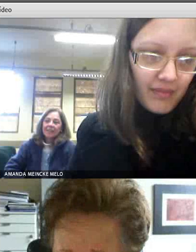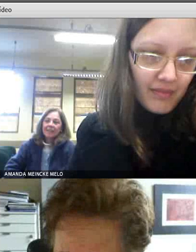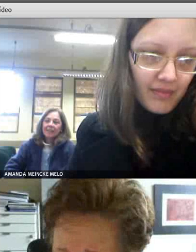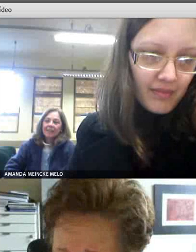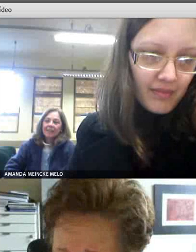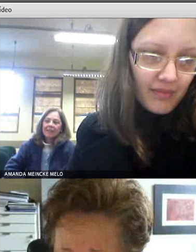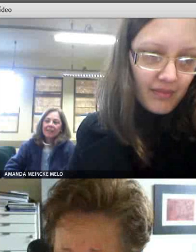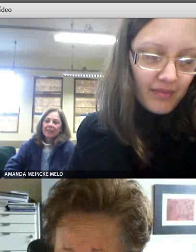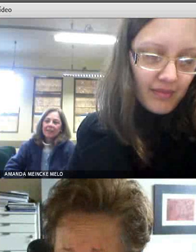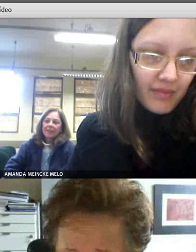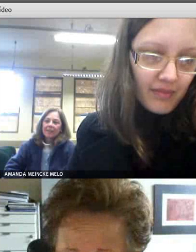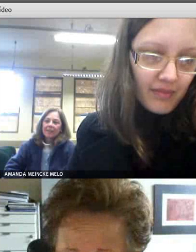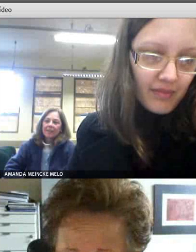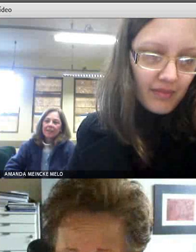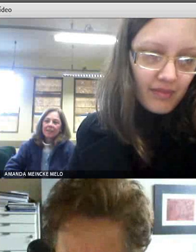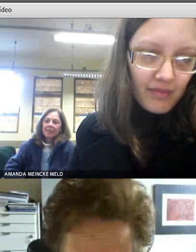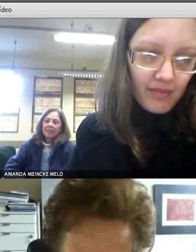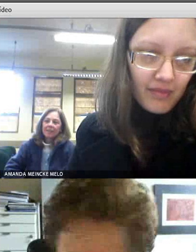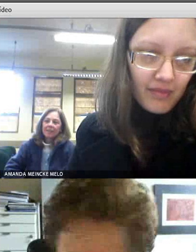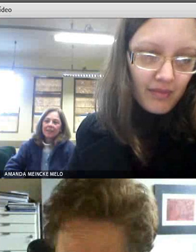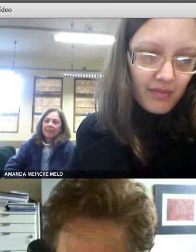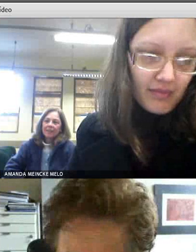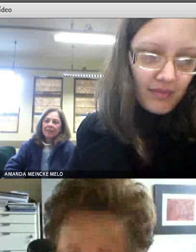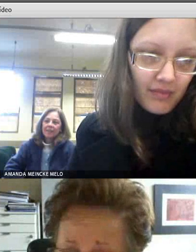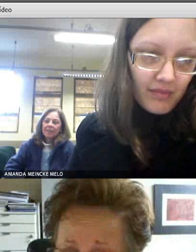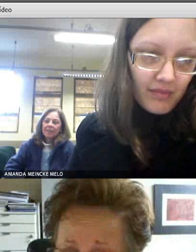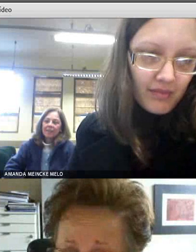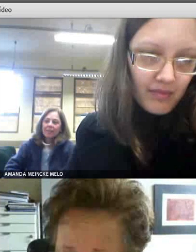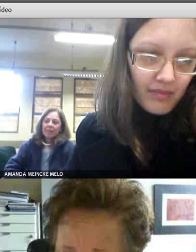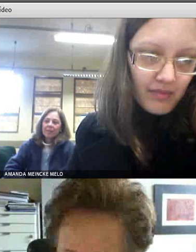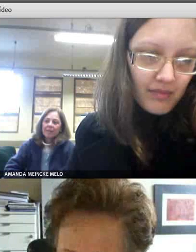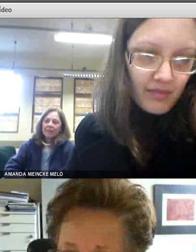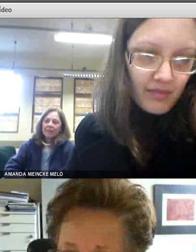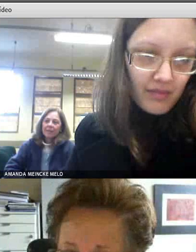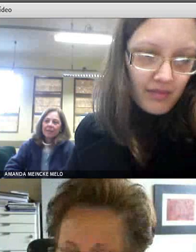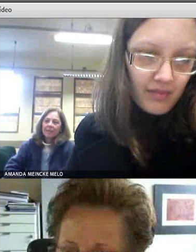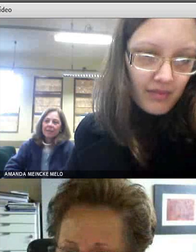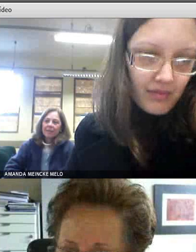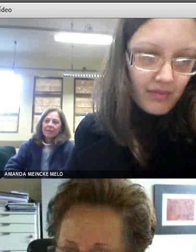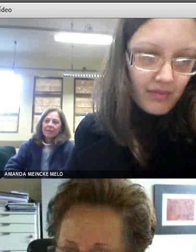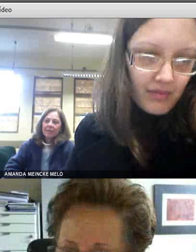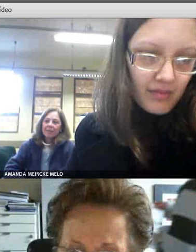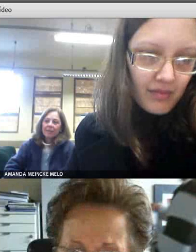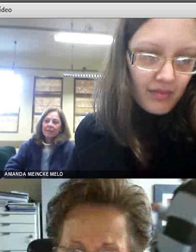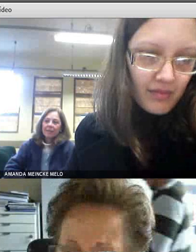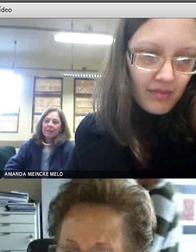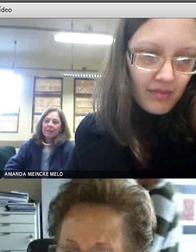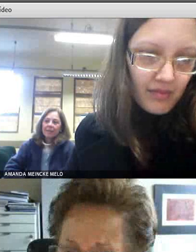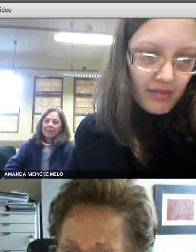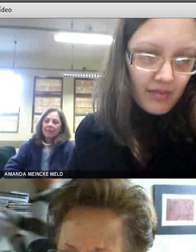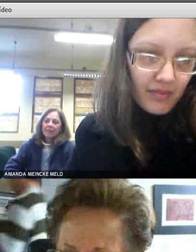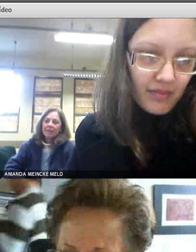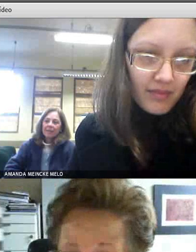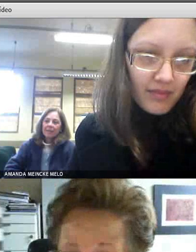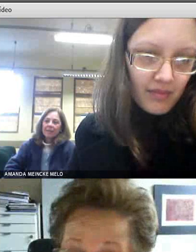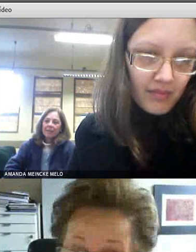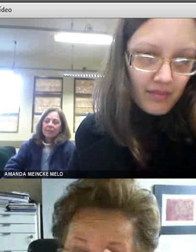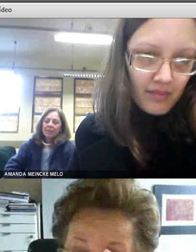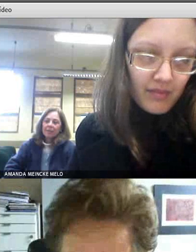software que as crianças não usam. Deixa eu fazer com o software que elas conseguirem. E ele chegou lá e disse, bom, cada um de vocês vai fazer um